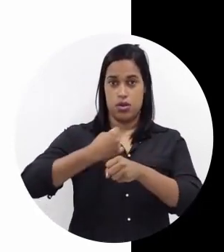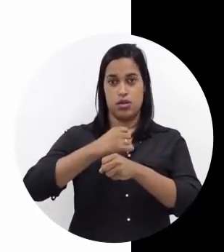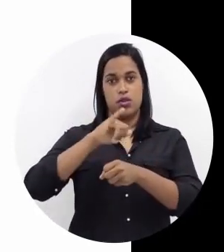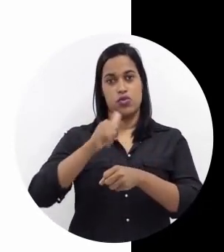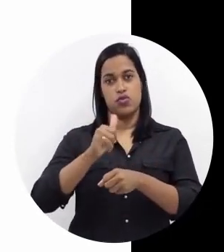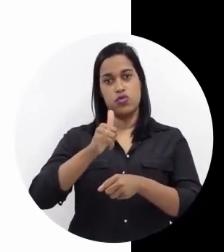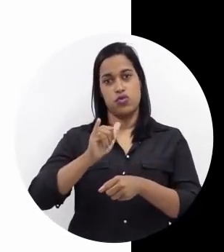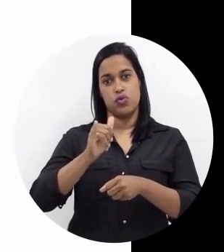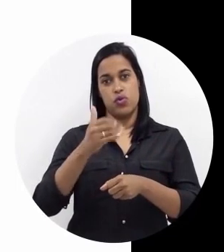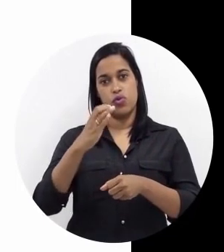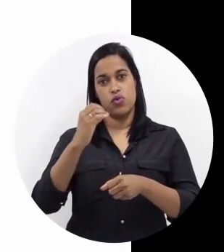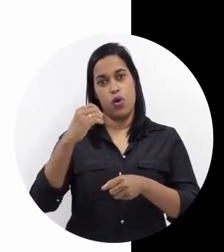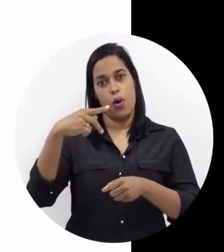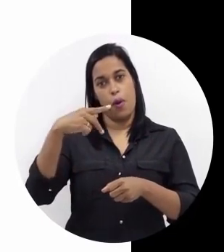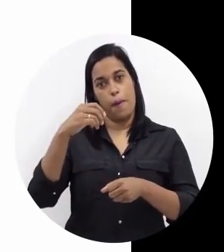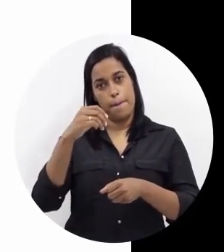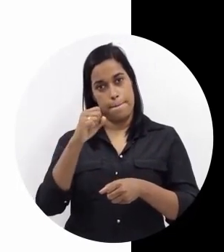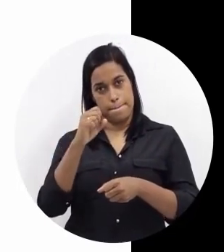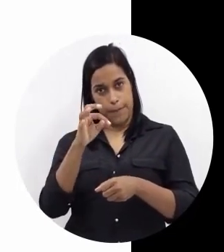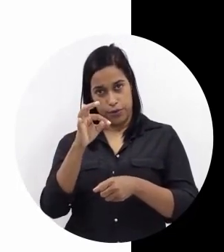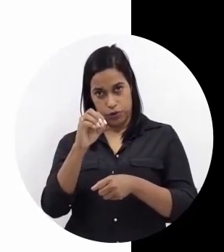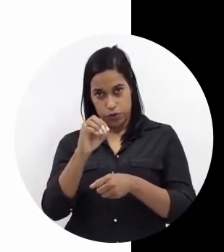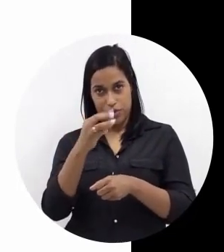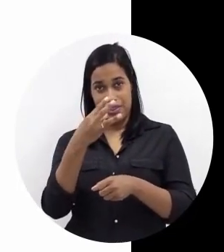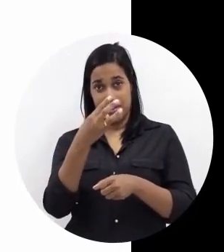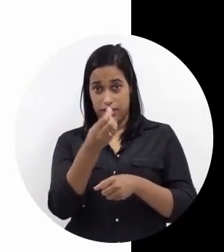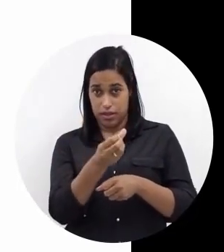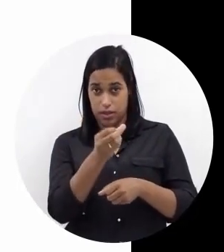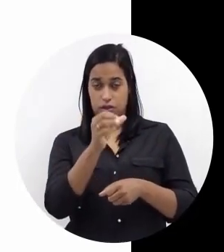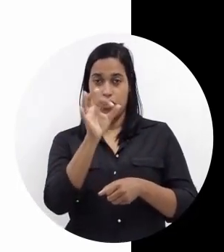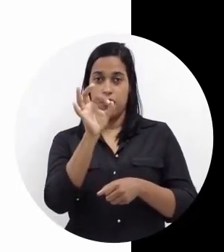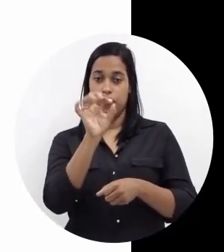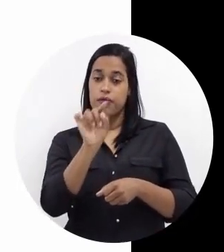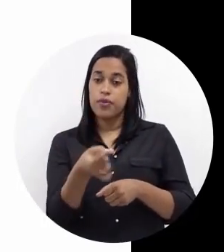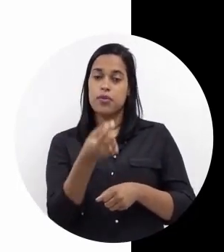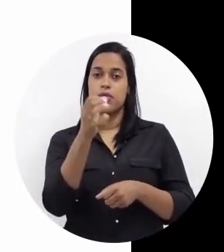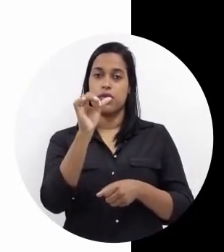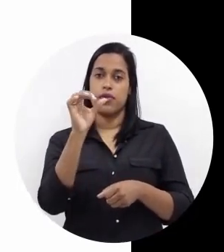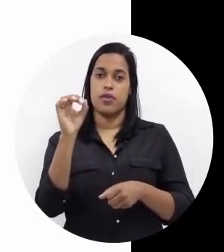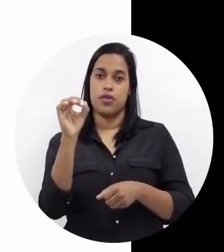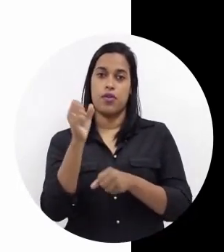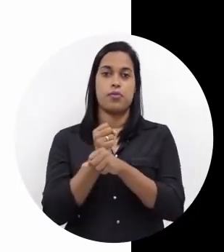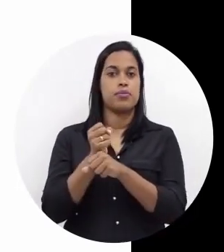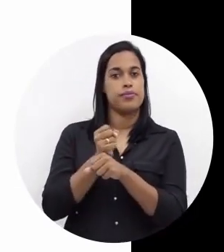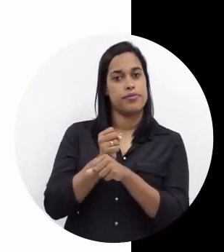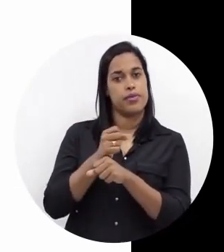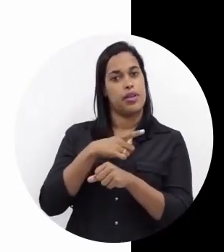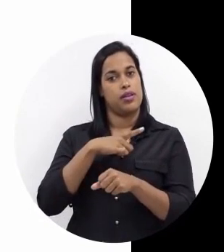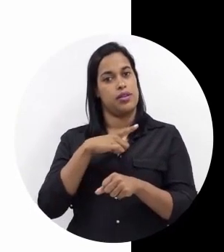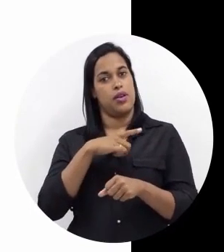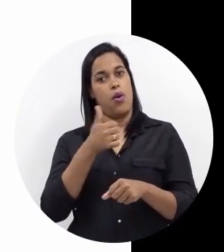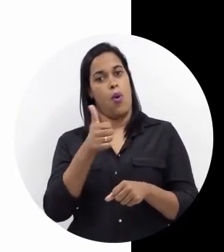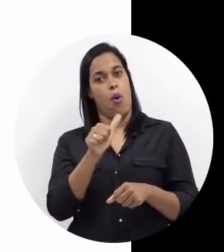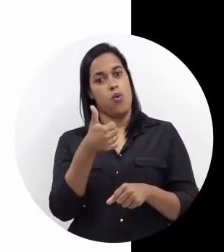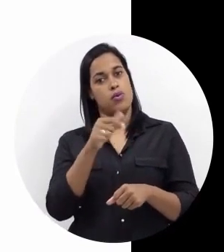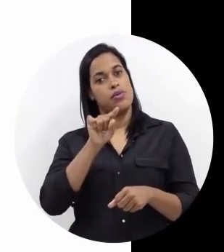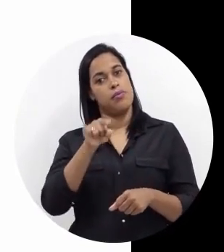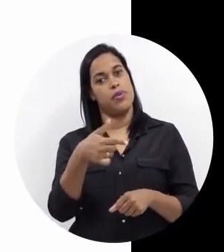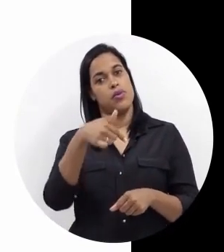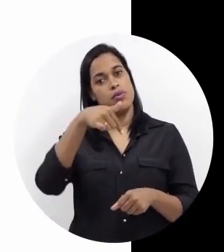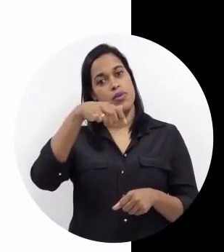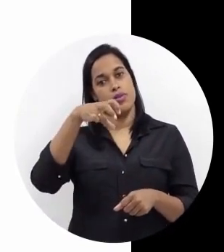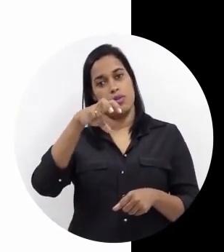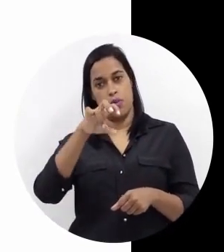compostos de 39,98% ao trimestre e gerou um montante de R$ 11.750.